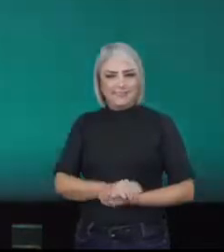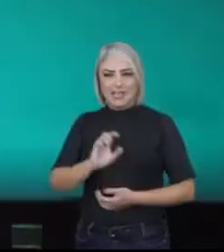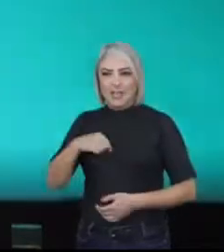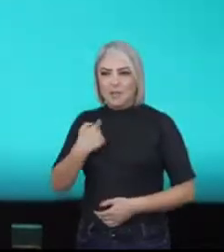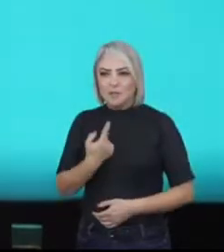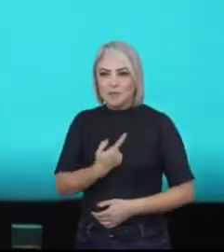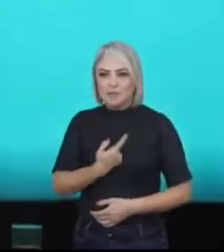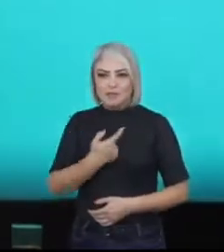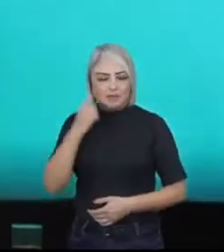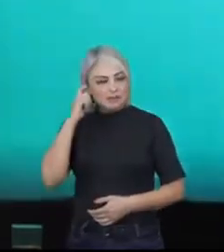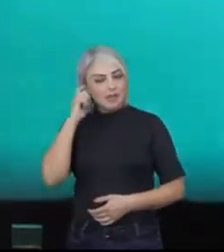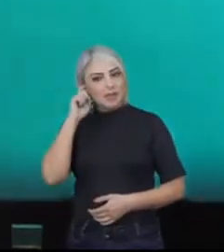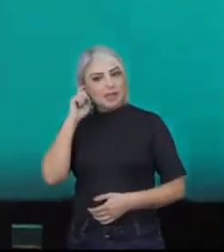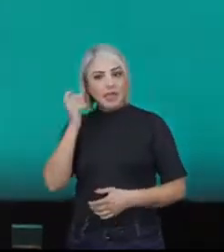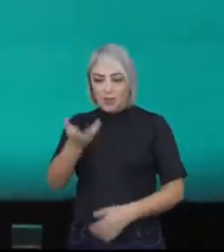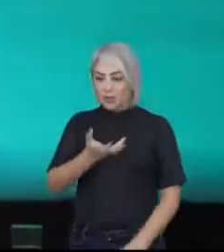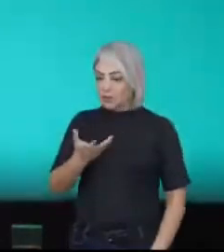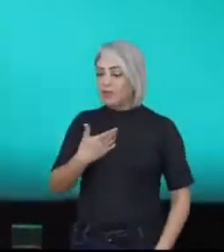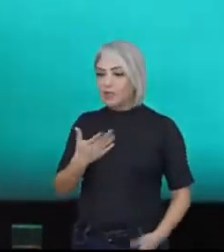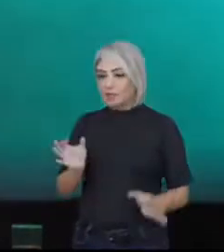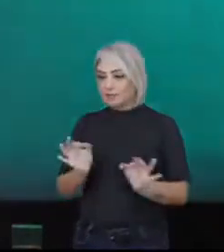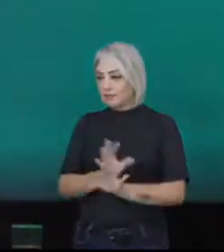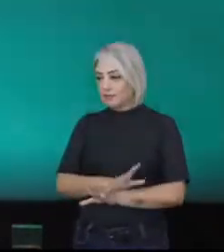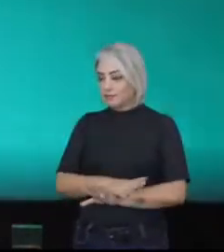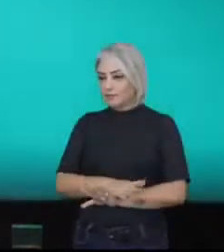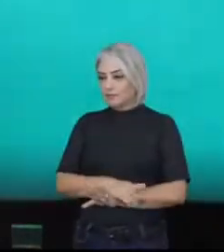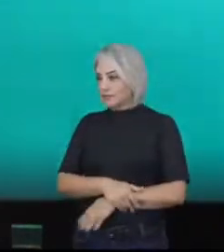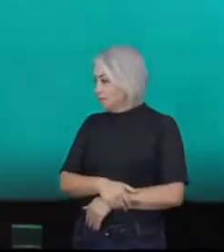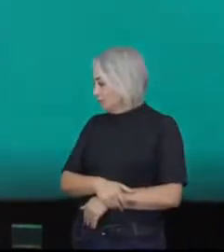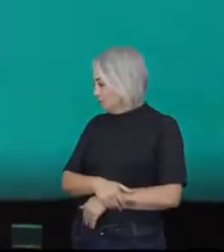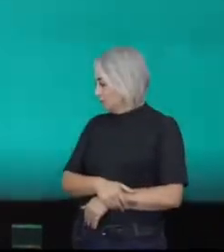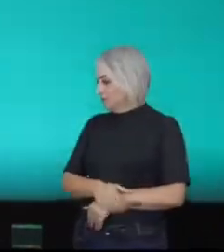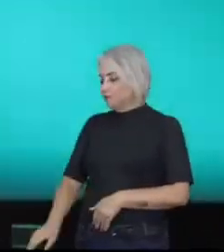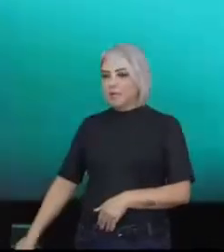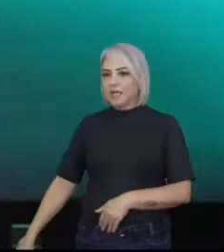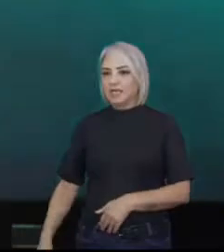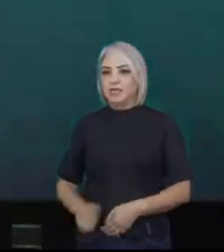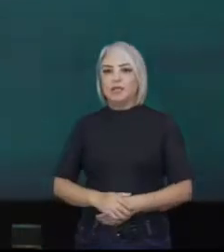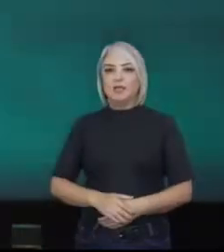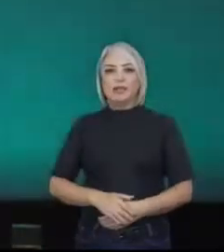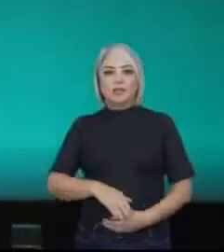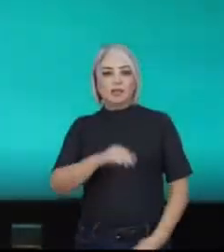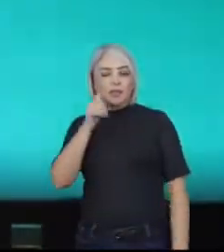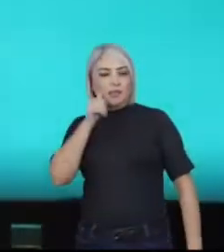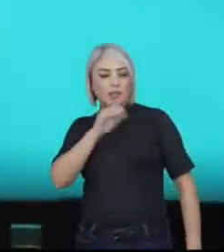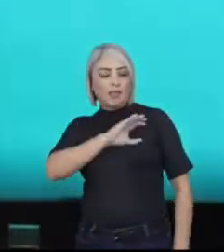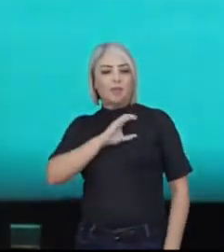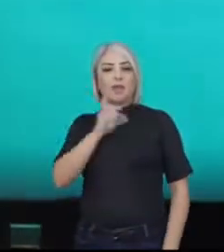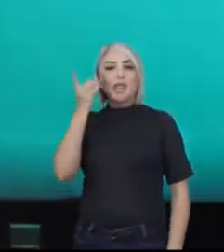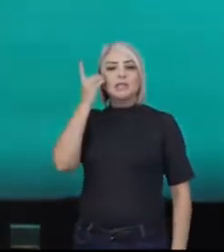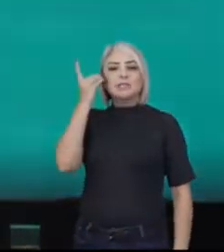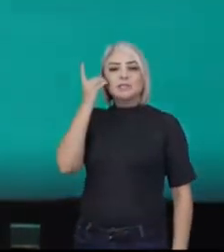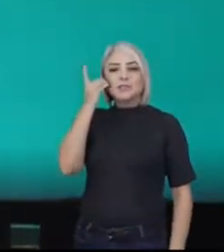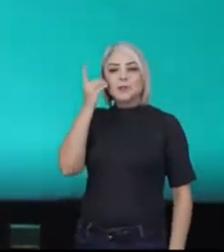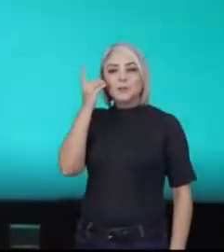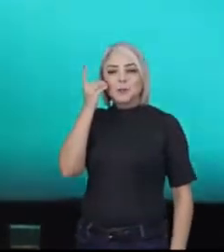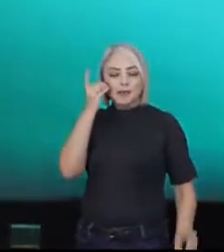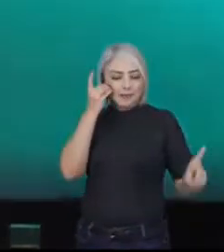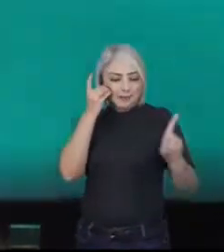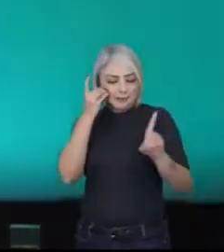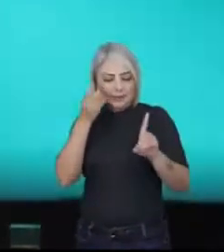eu quero terminar dizendo, companheira Dilma, que bom que você está aqui,